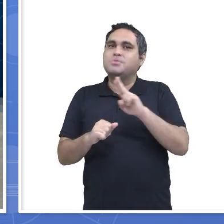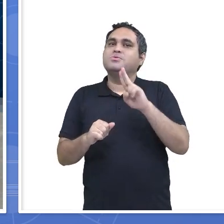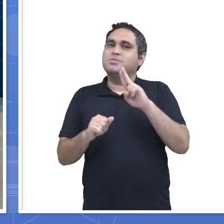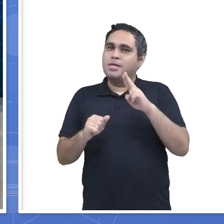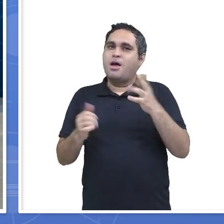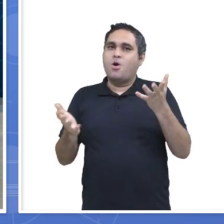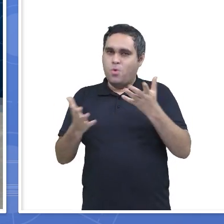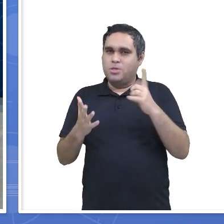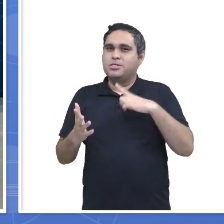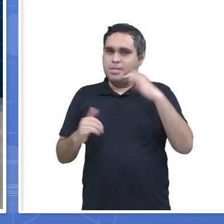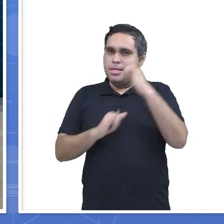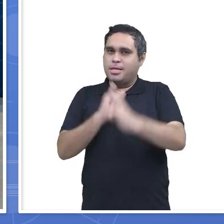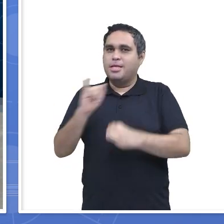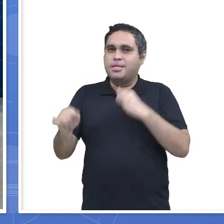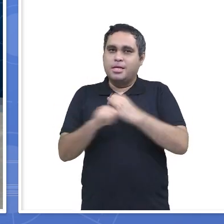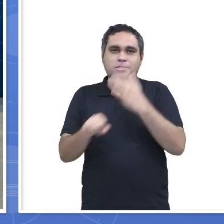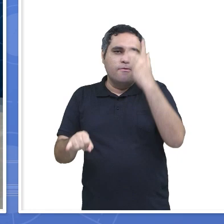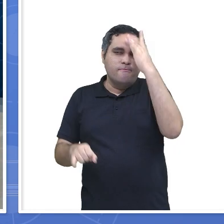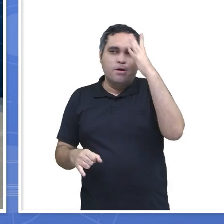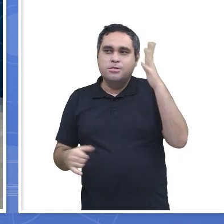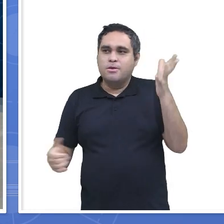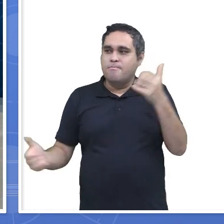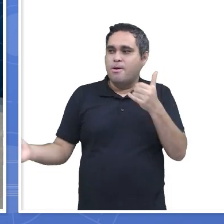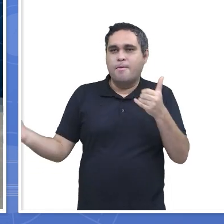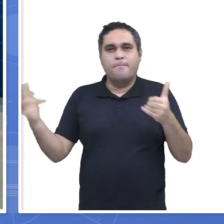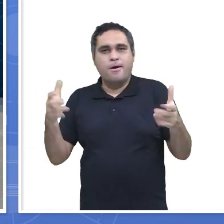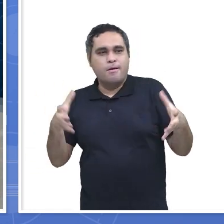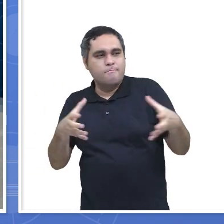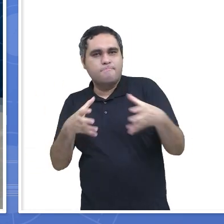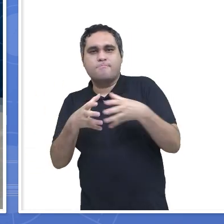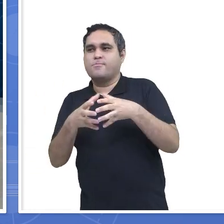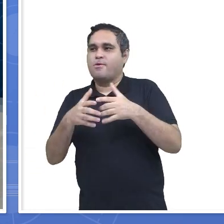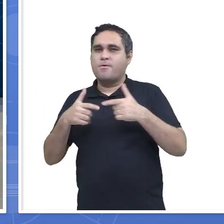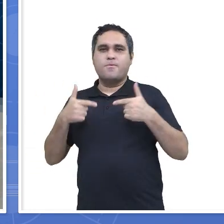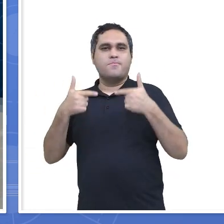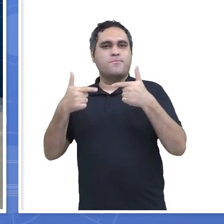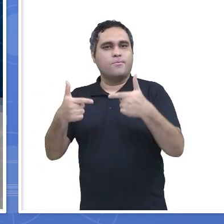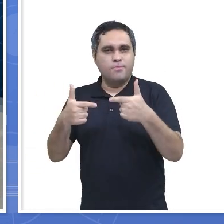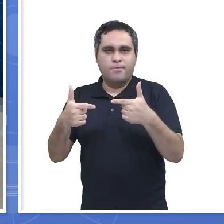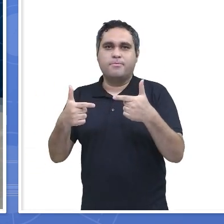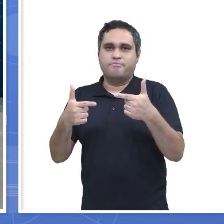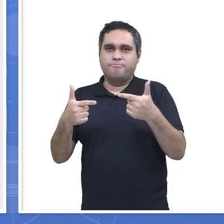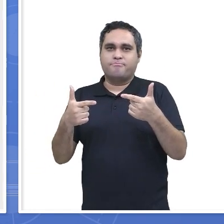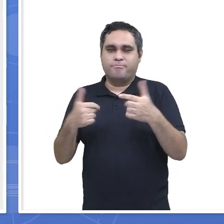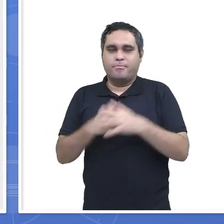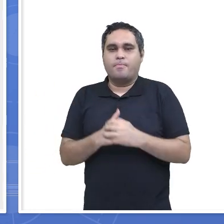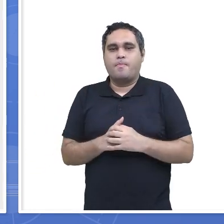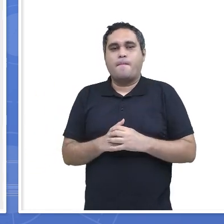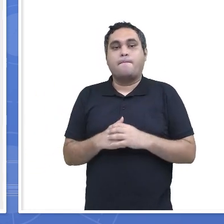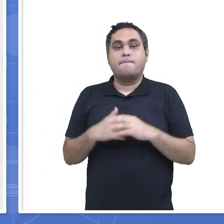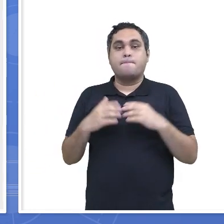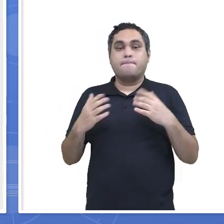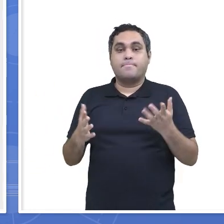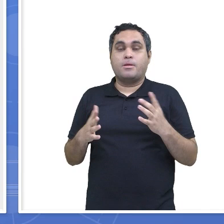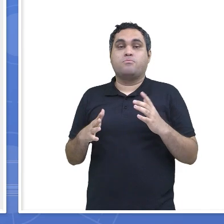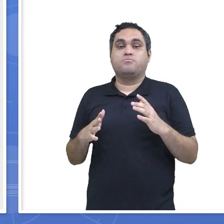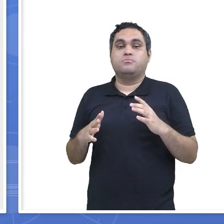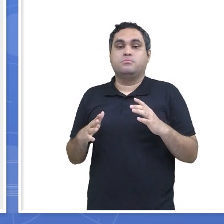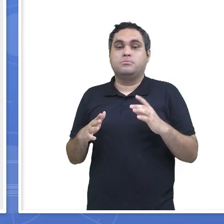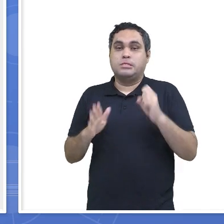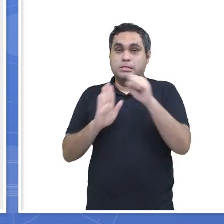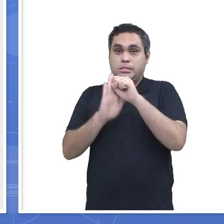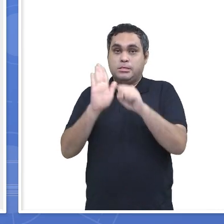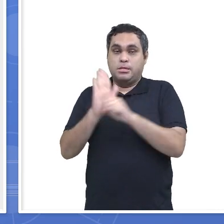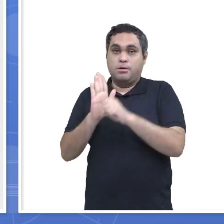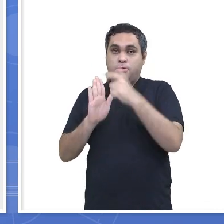cunho internacional a partir das redes sociais. O século XXI